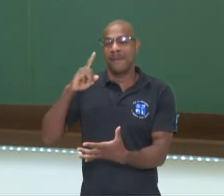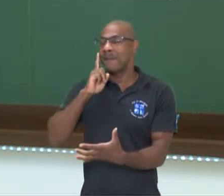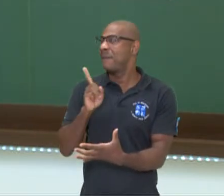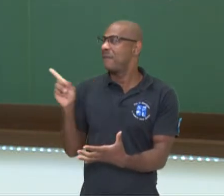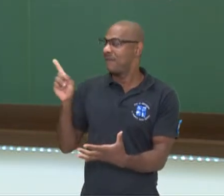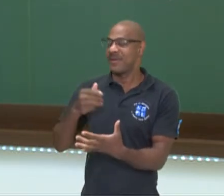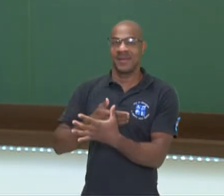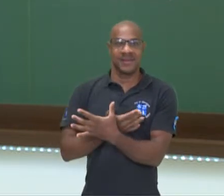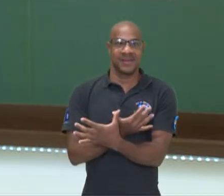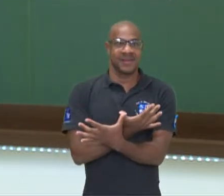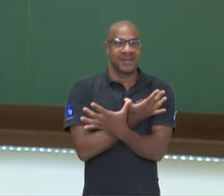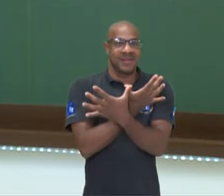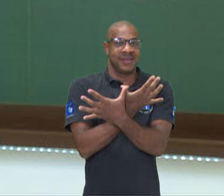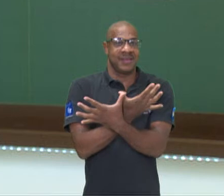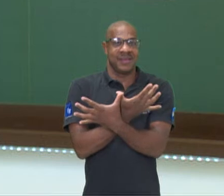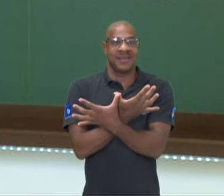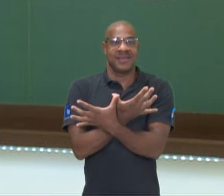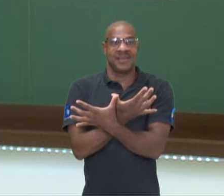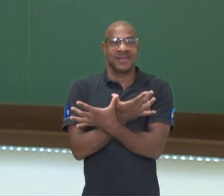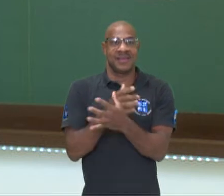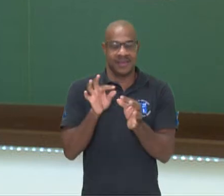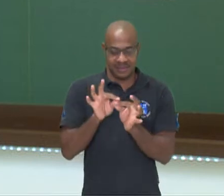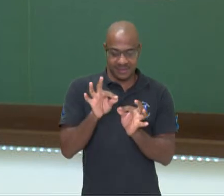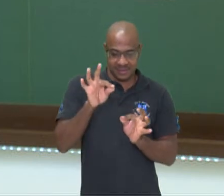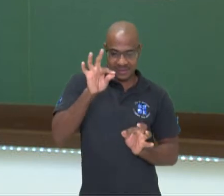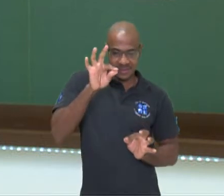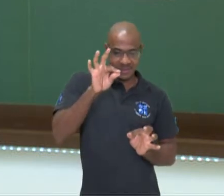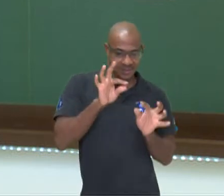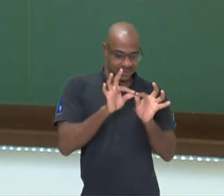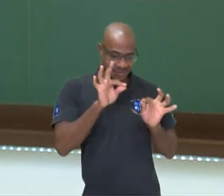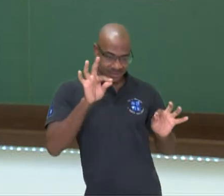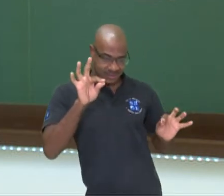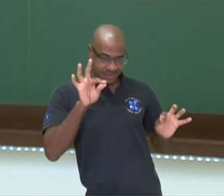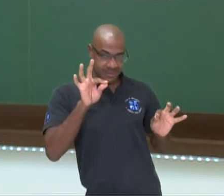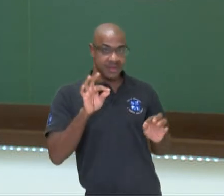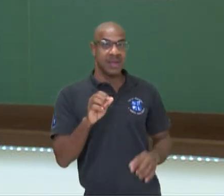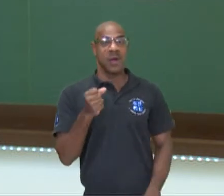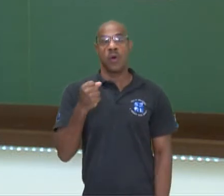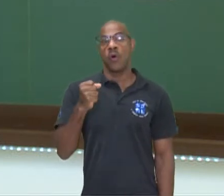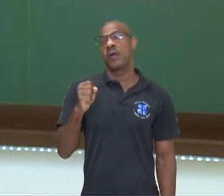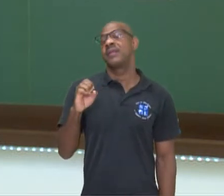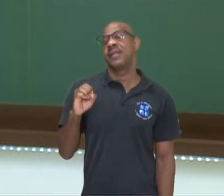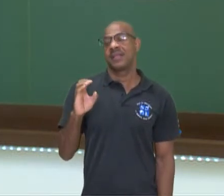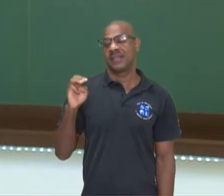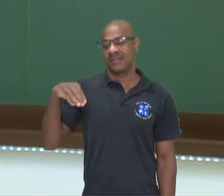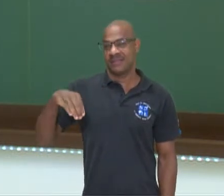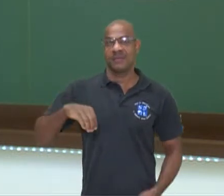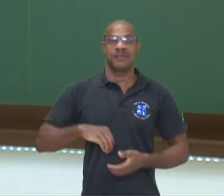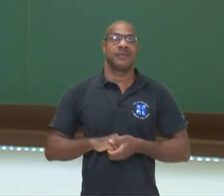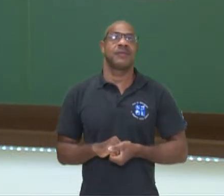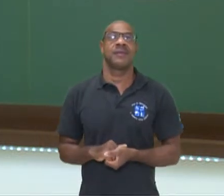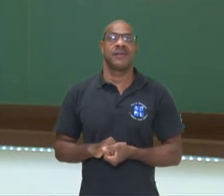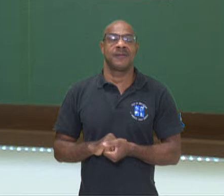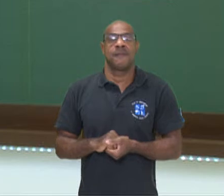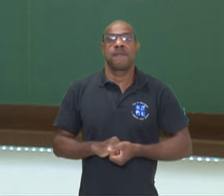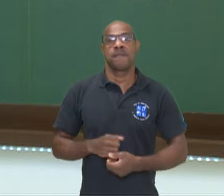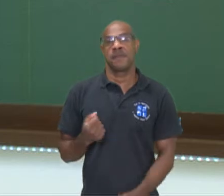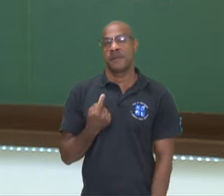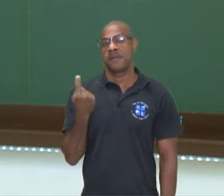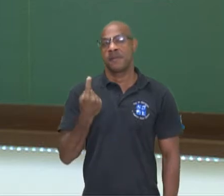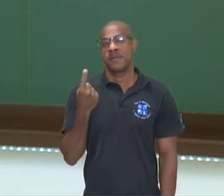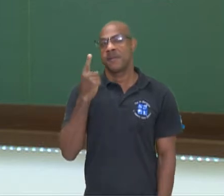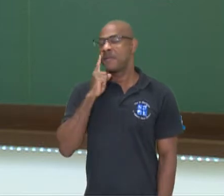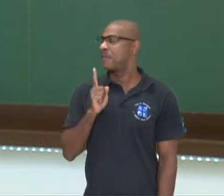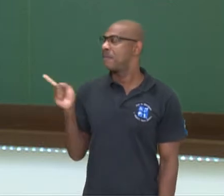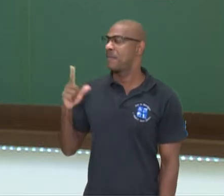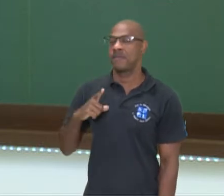menores, mas chegam até 80 centímetros. Bem grande, ok? Então, olha lá. Primeiro, nós estamos falando